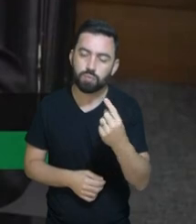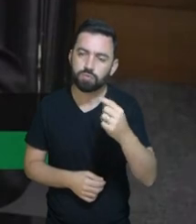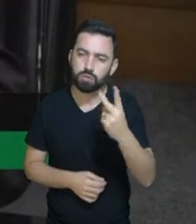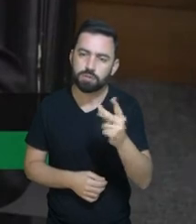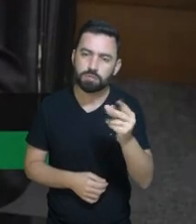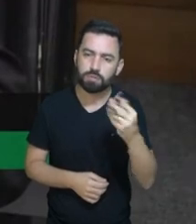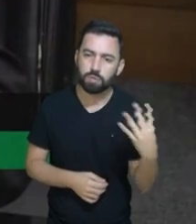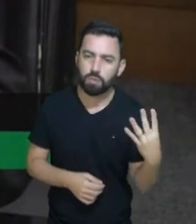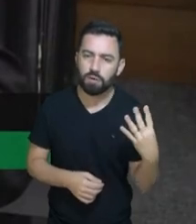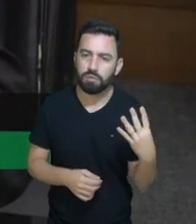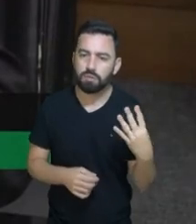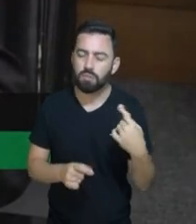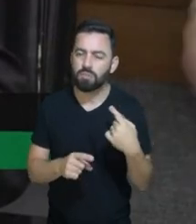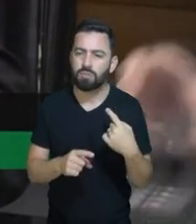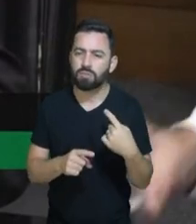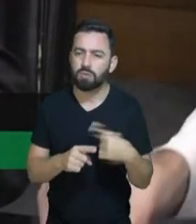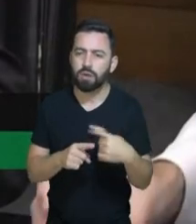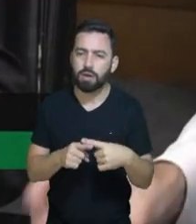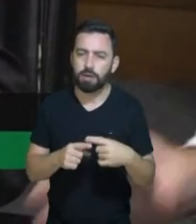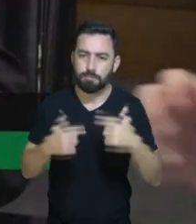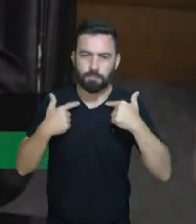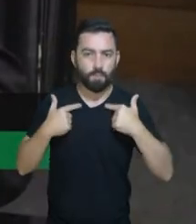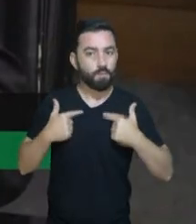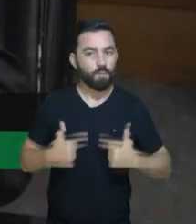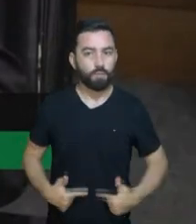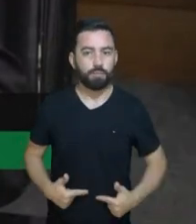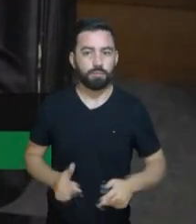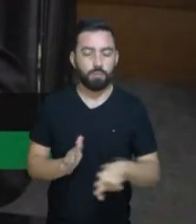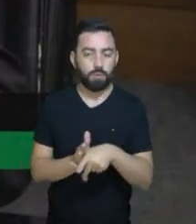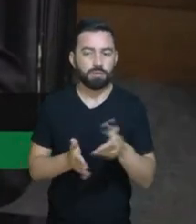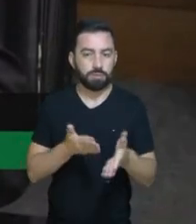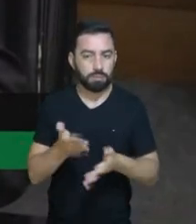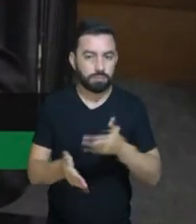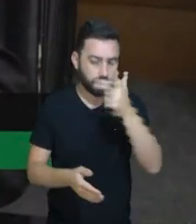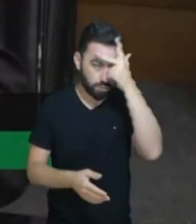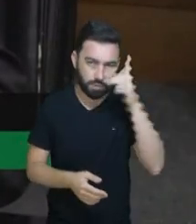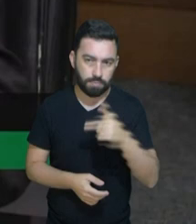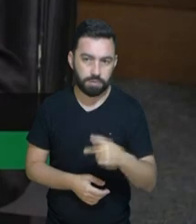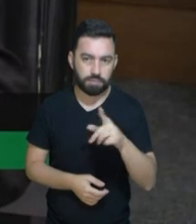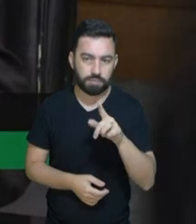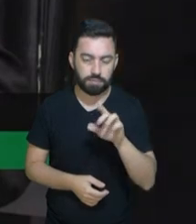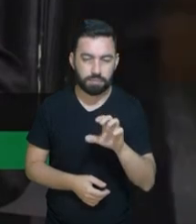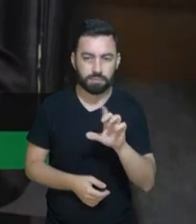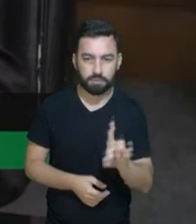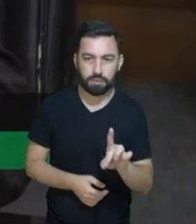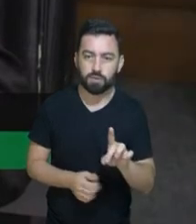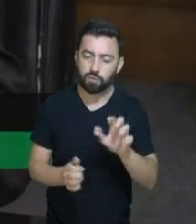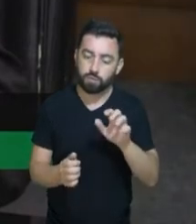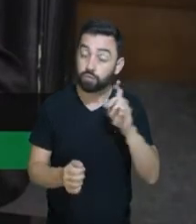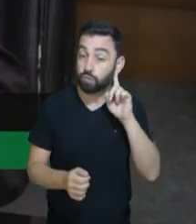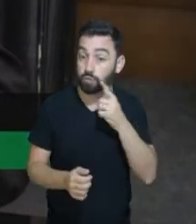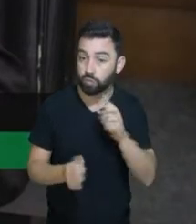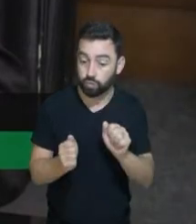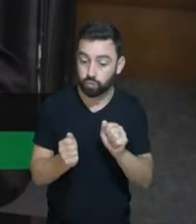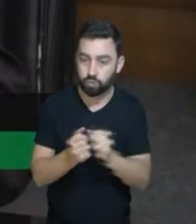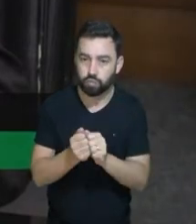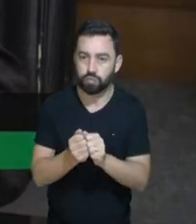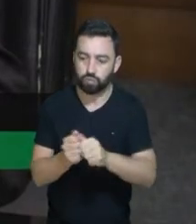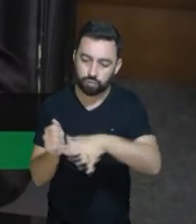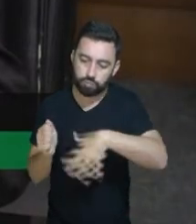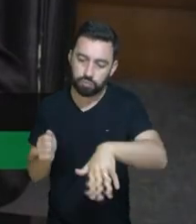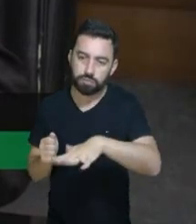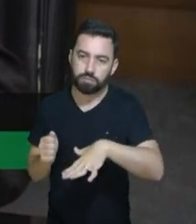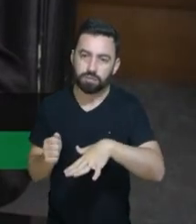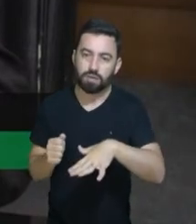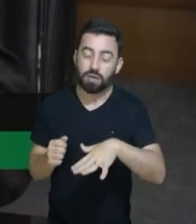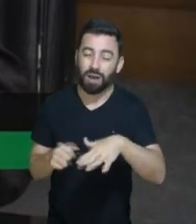programa o que citam a isonomia do tratamento do Atleta pcd surdo com os demais o autor conclui